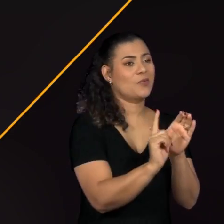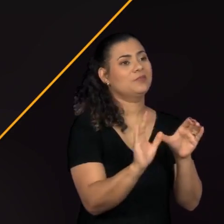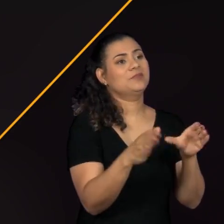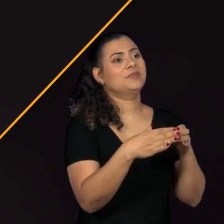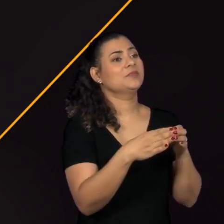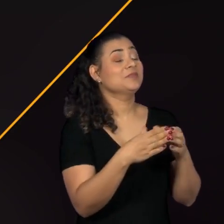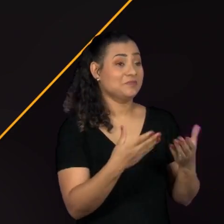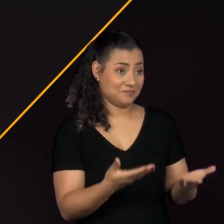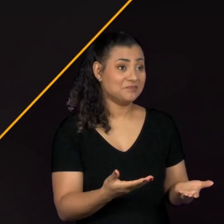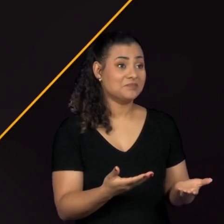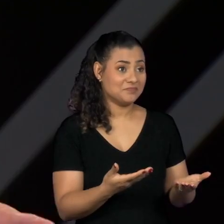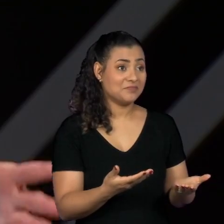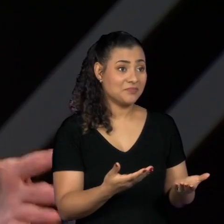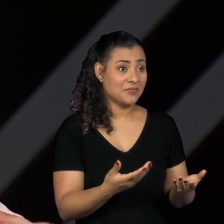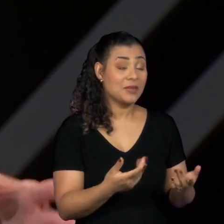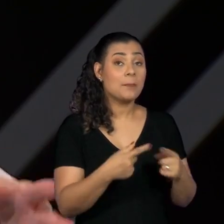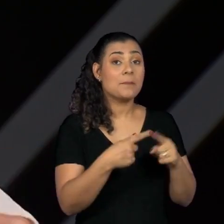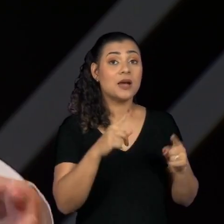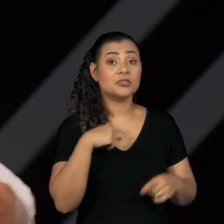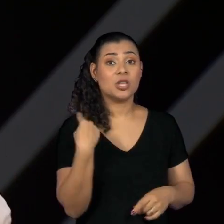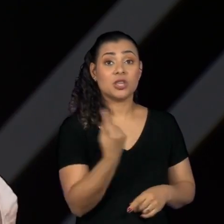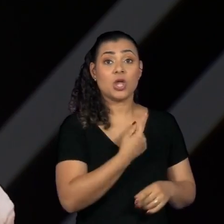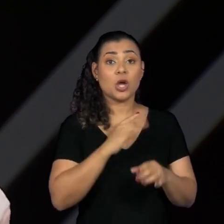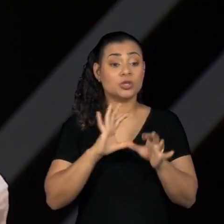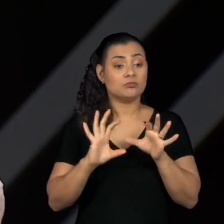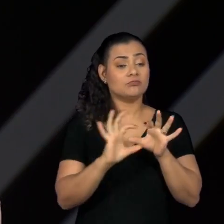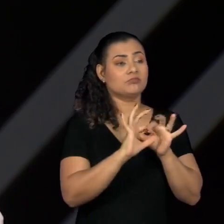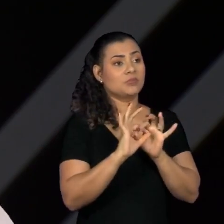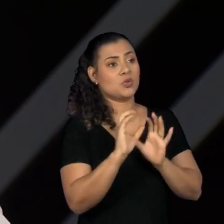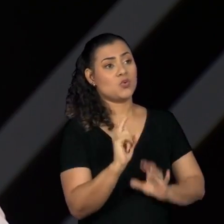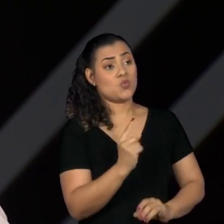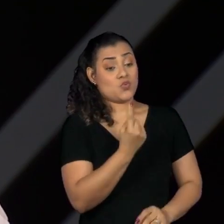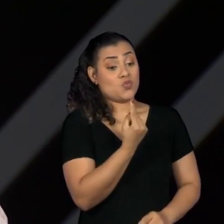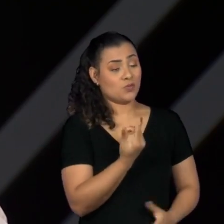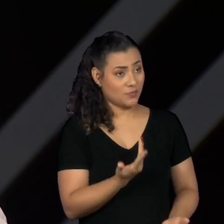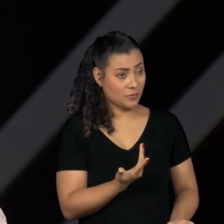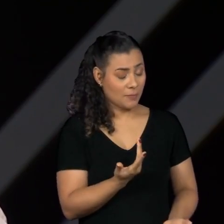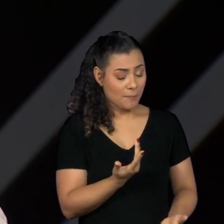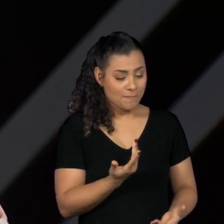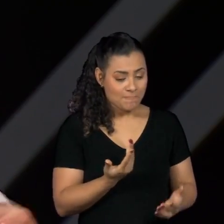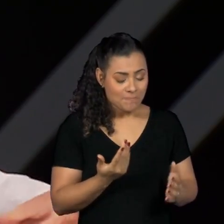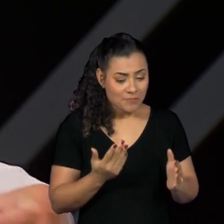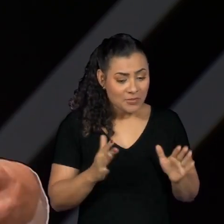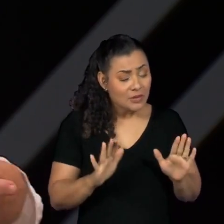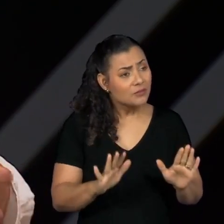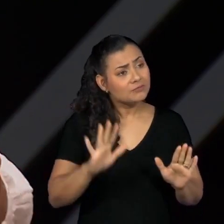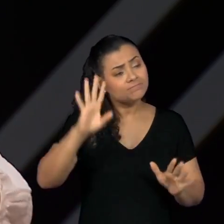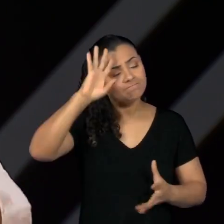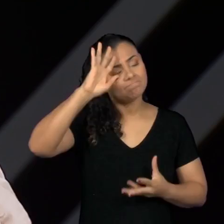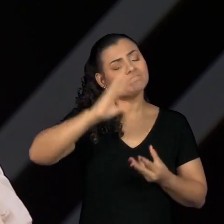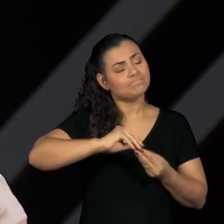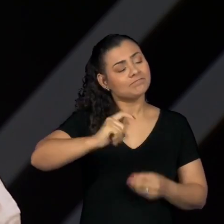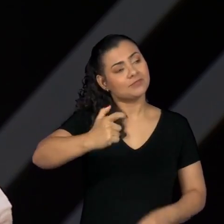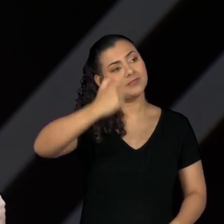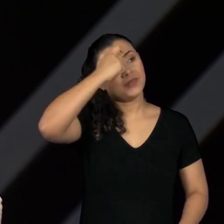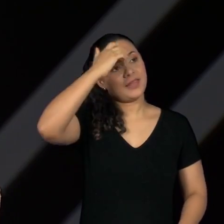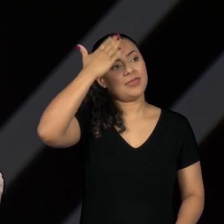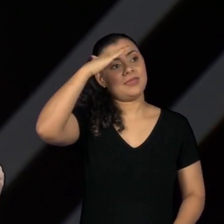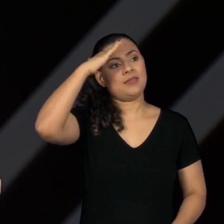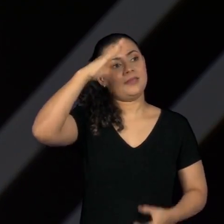do Universo. Mas nós somos uma só humanidade. Na hora que a gente se conscientizar